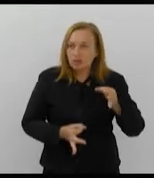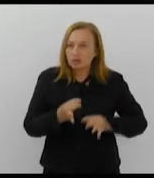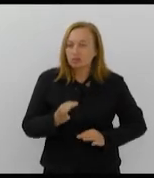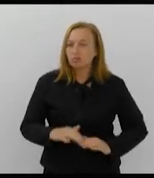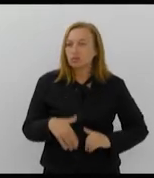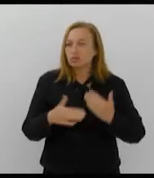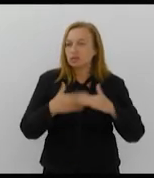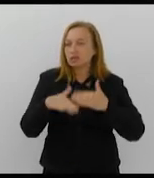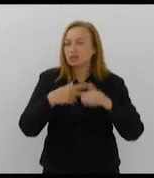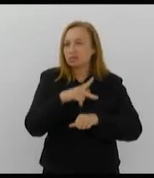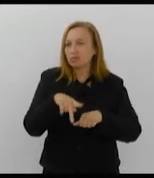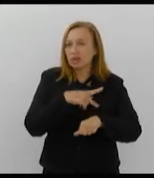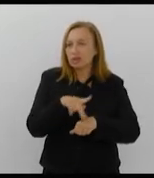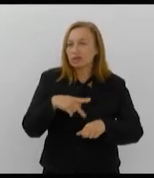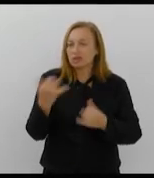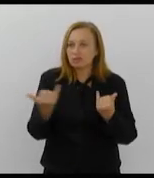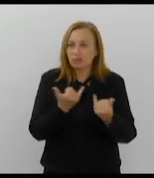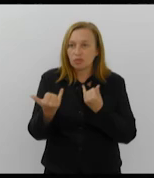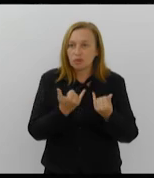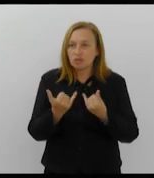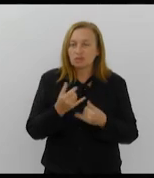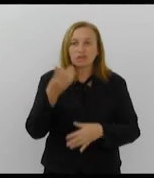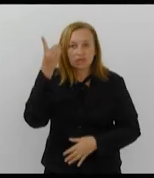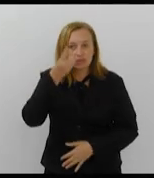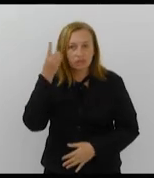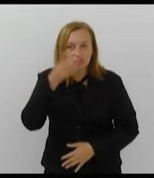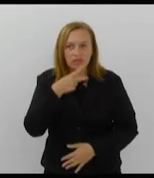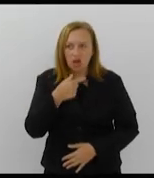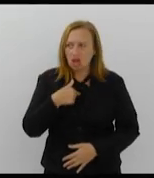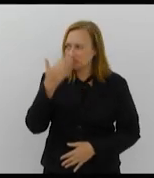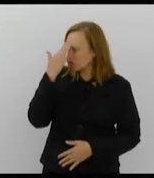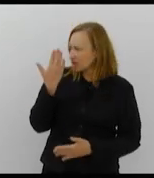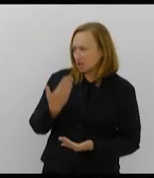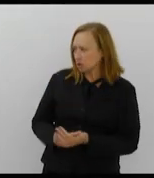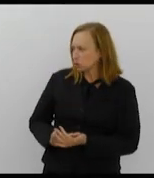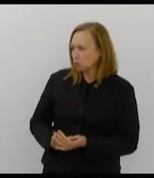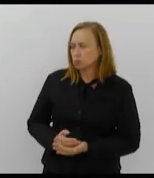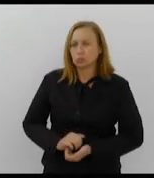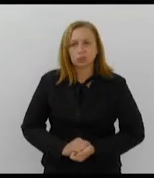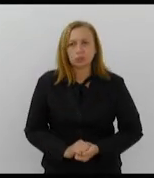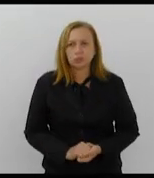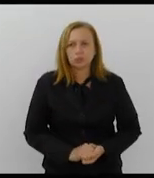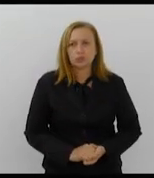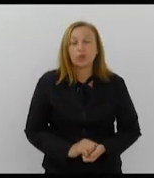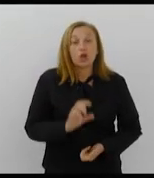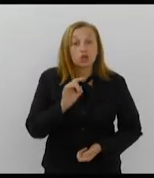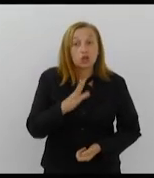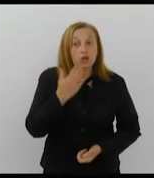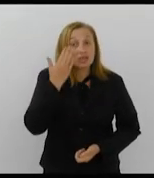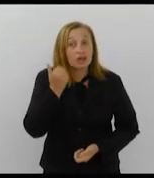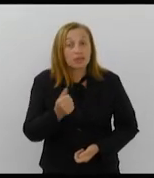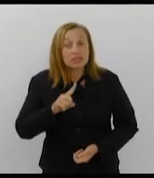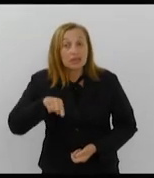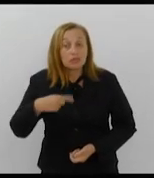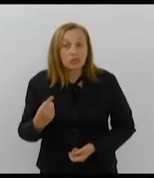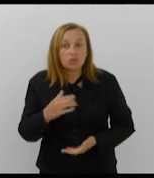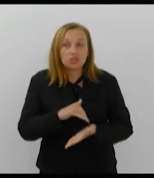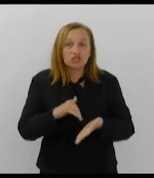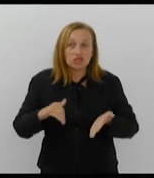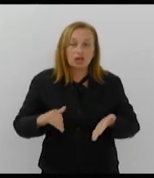Esses dados que a deputada passou, nem eu acredito. Eu só fiquei sabendo quando retiraram